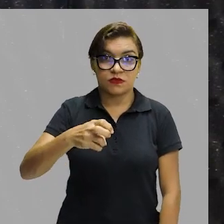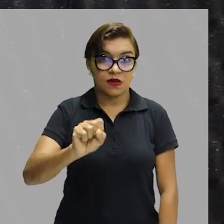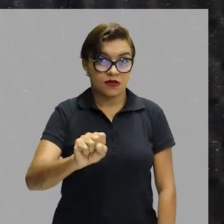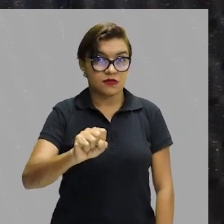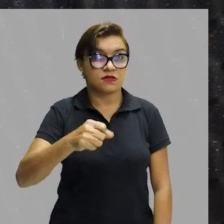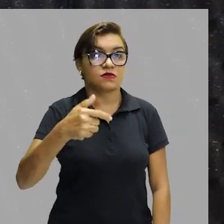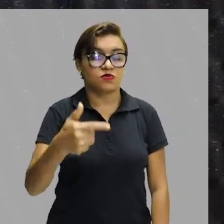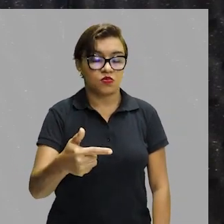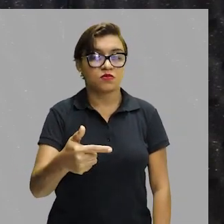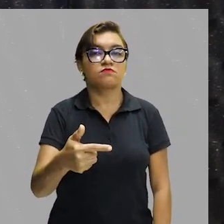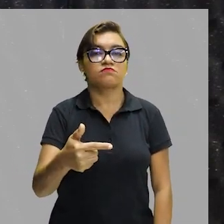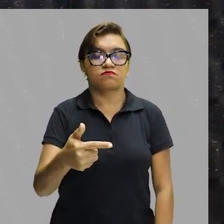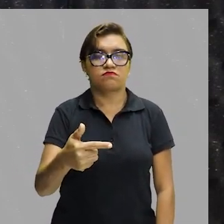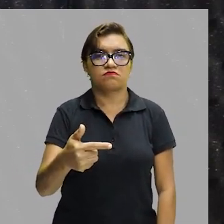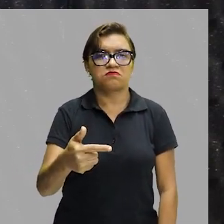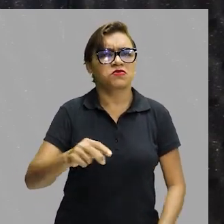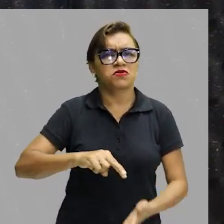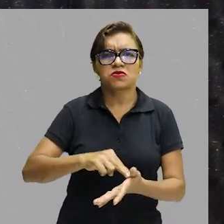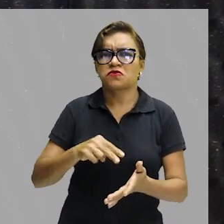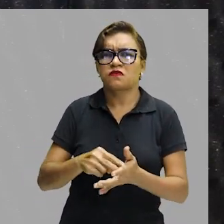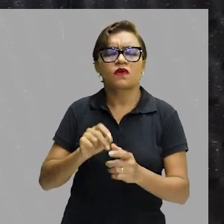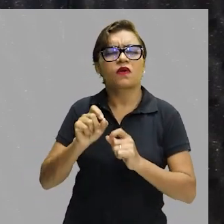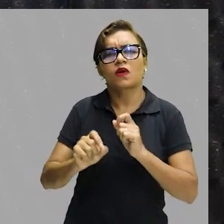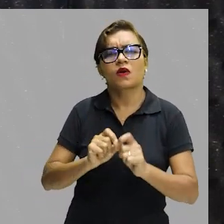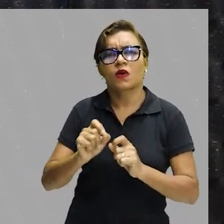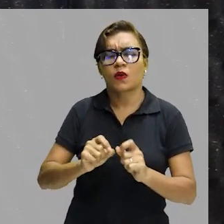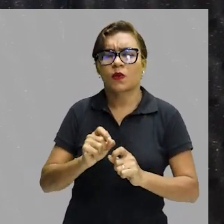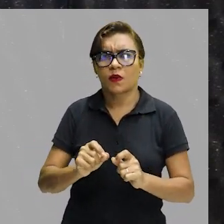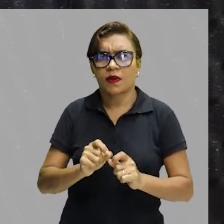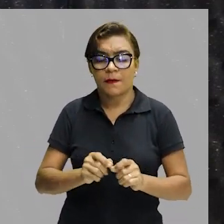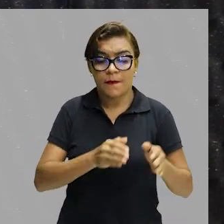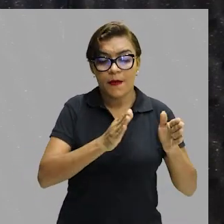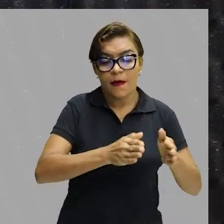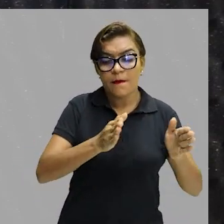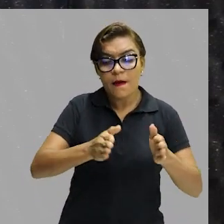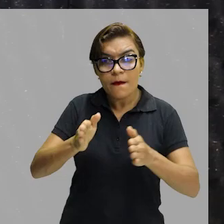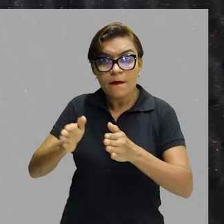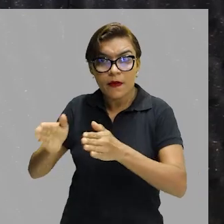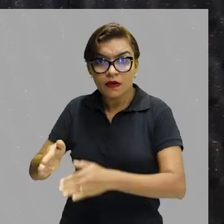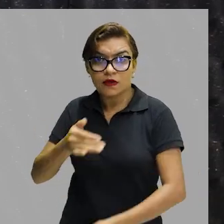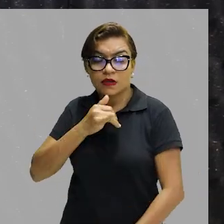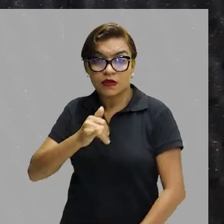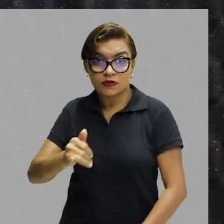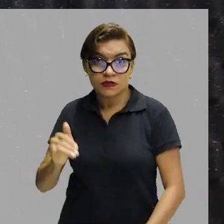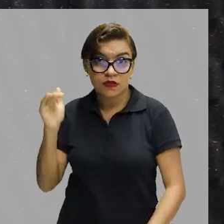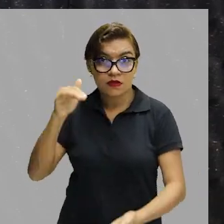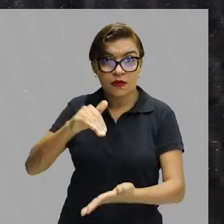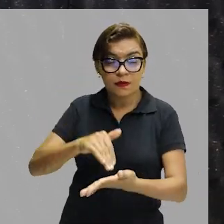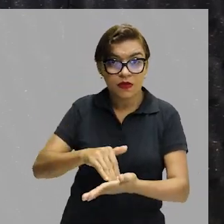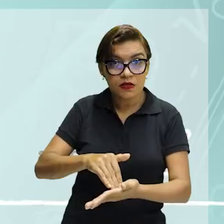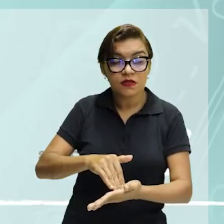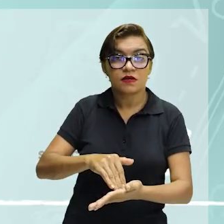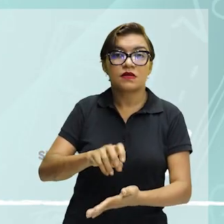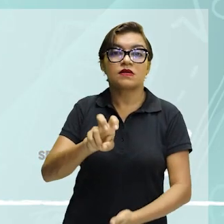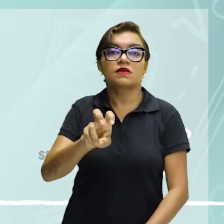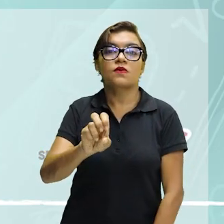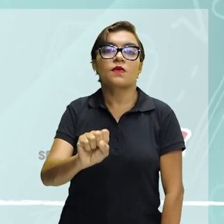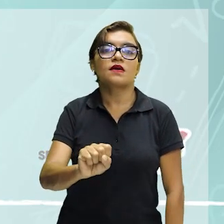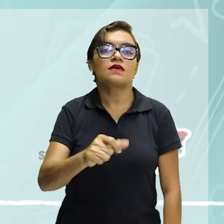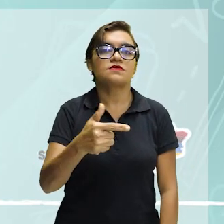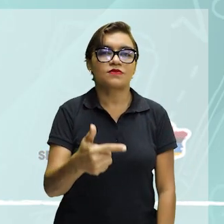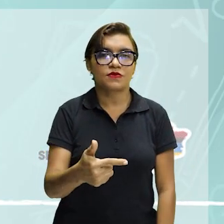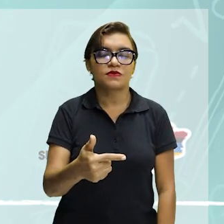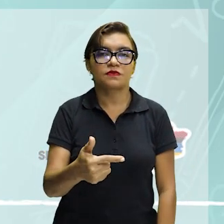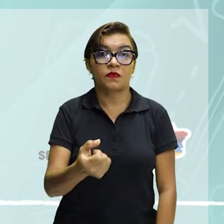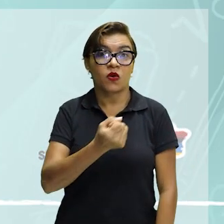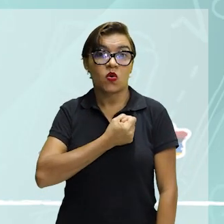isso quer dizer? Que quando a gente fizer a distribuição eletrônica, vai terminar no 5s2. Seu